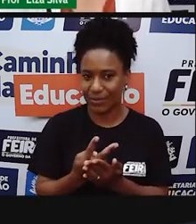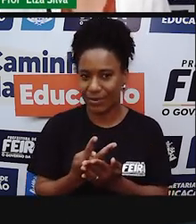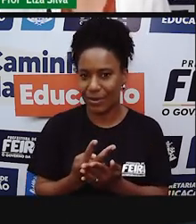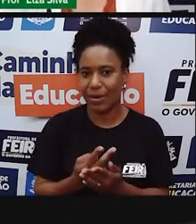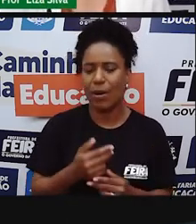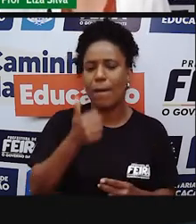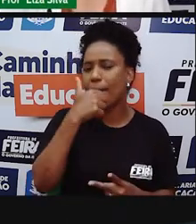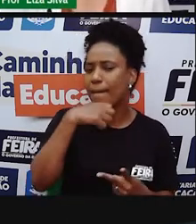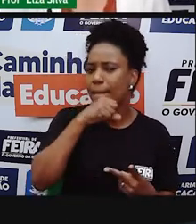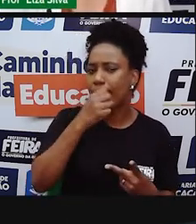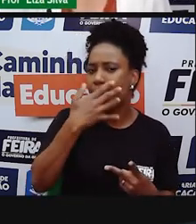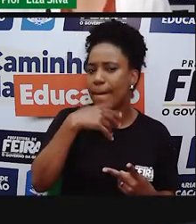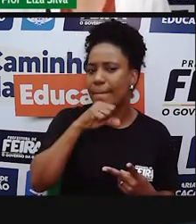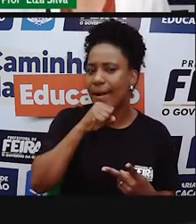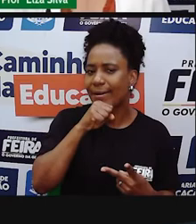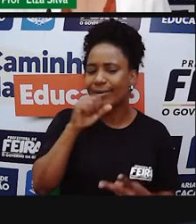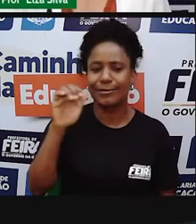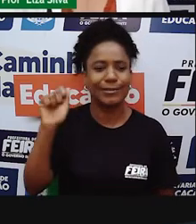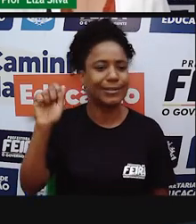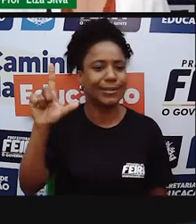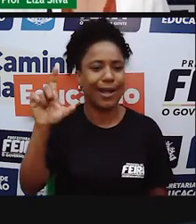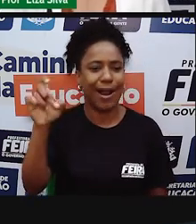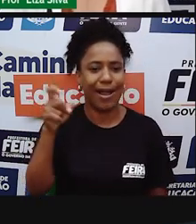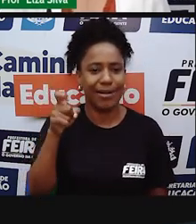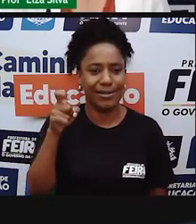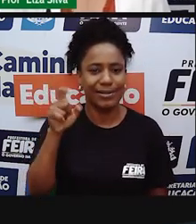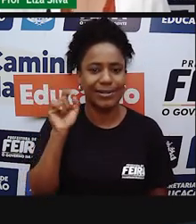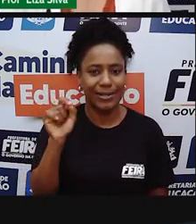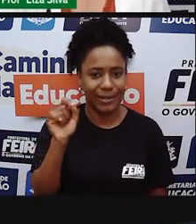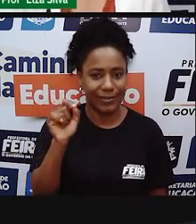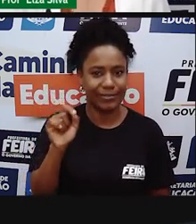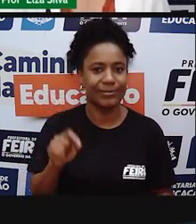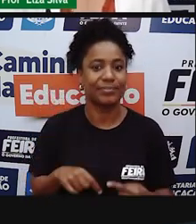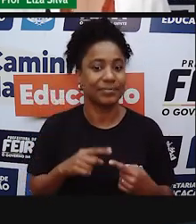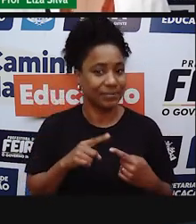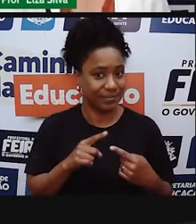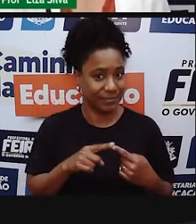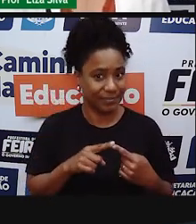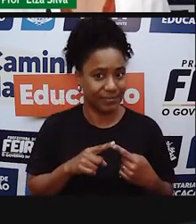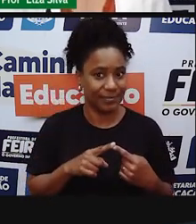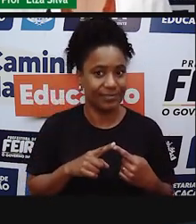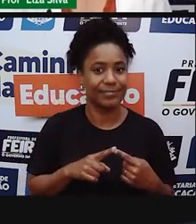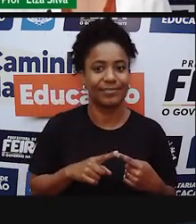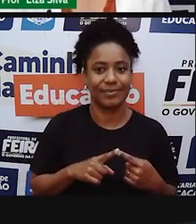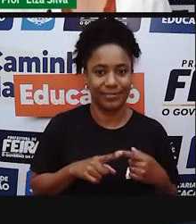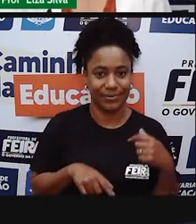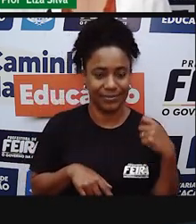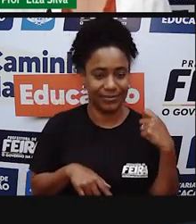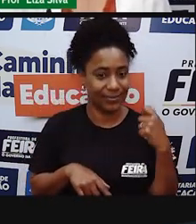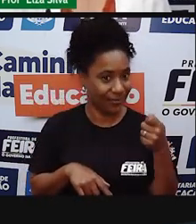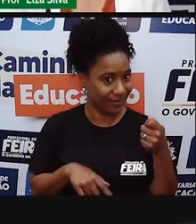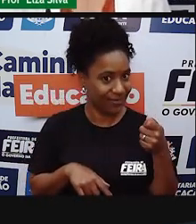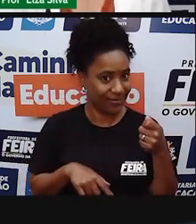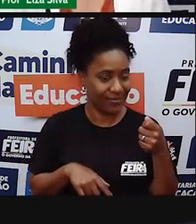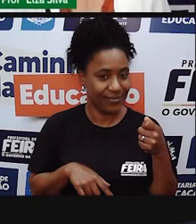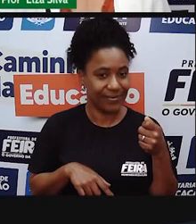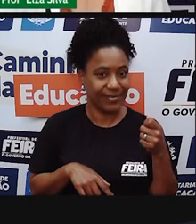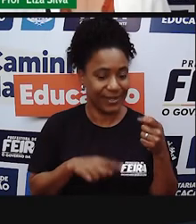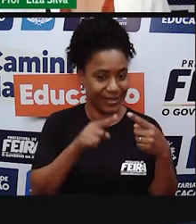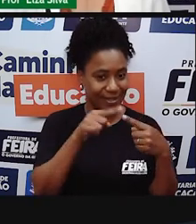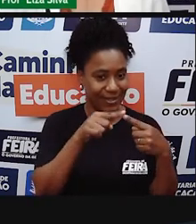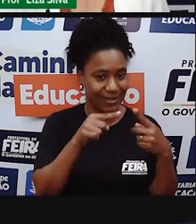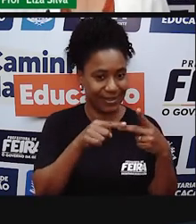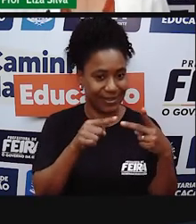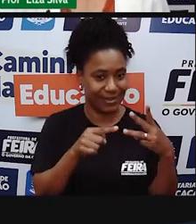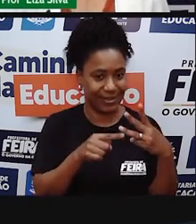Alex? They are Alexandra and Jessica. They are William and Samantha. Or they are Regina